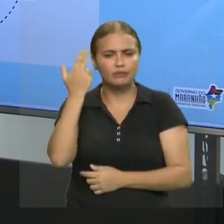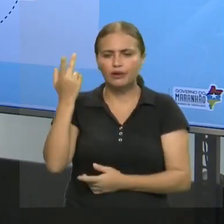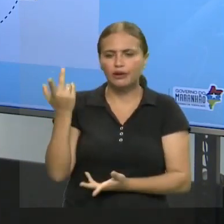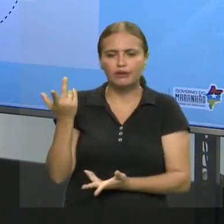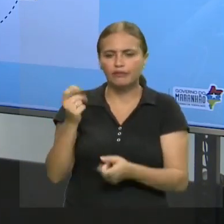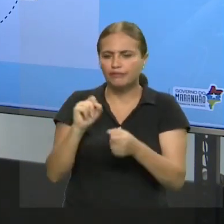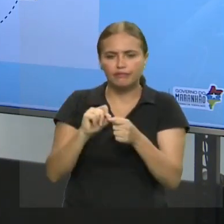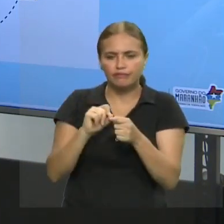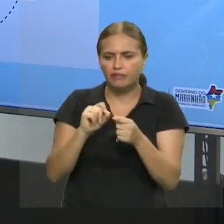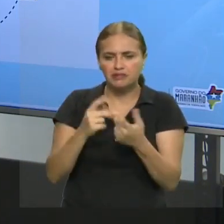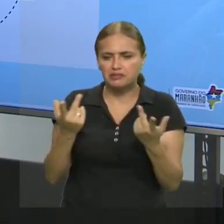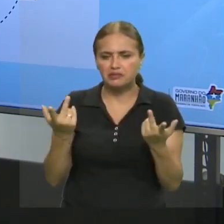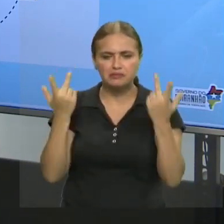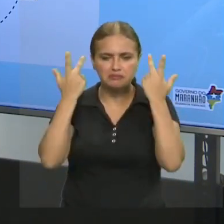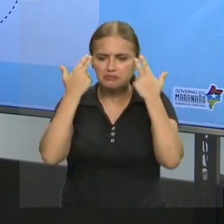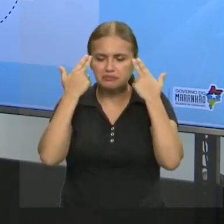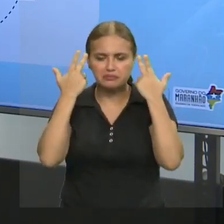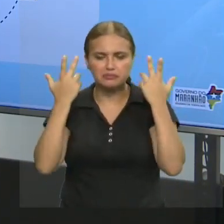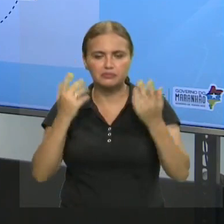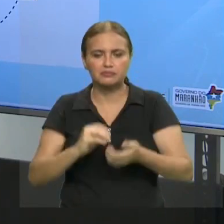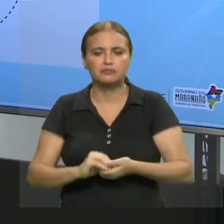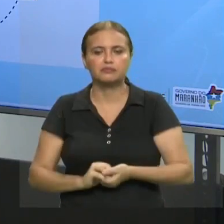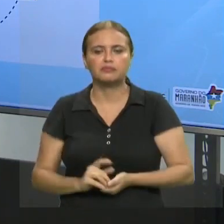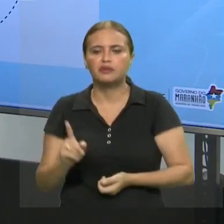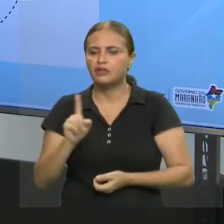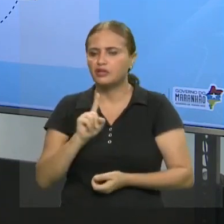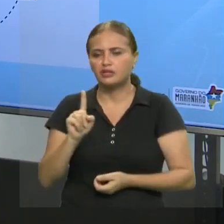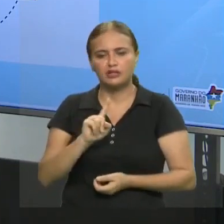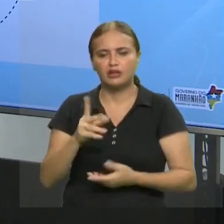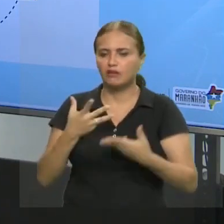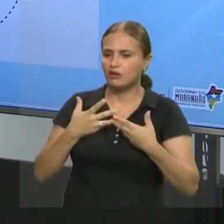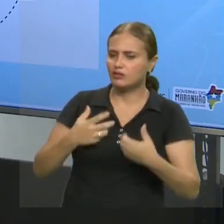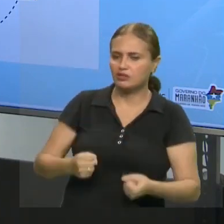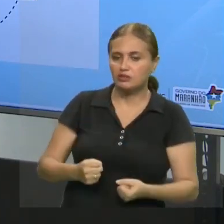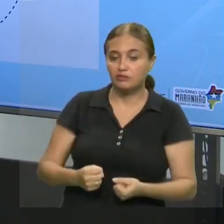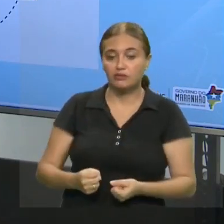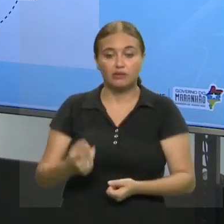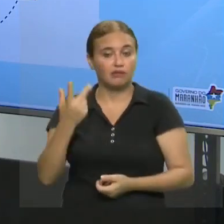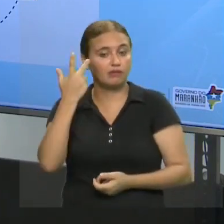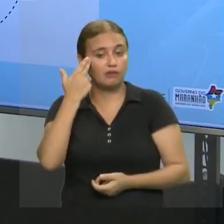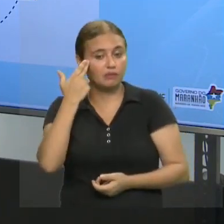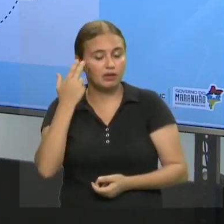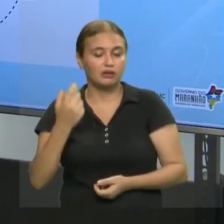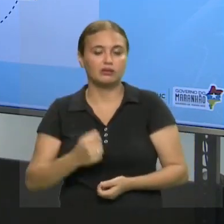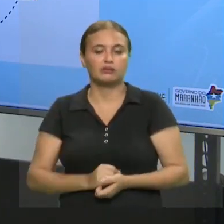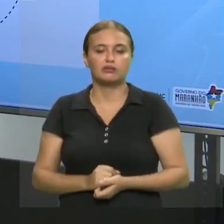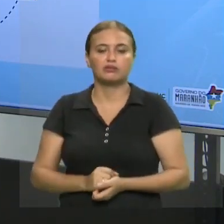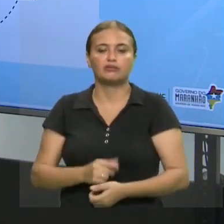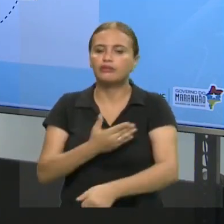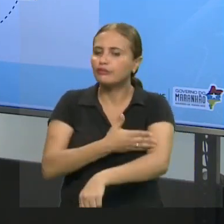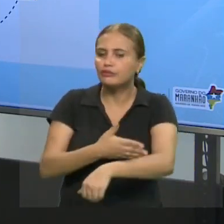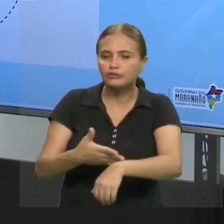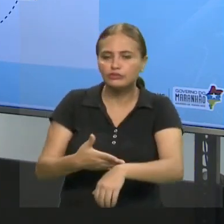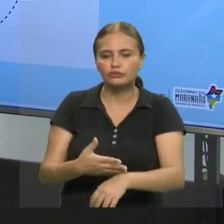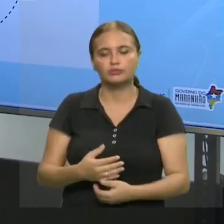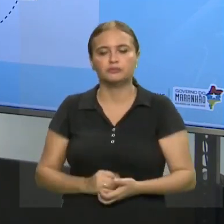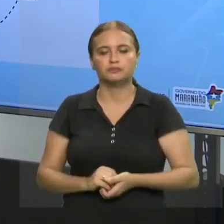E aí não vai ser algo enfadonho, não vai ser algo cansativo, porque já é algo automático que eu já estou habituado a fazer.